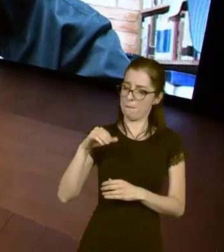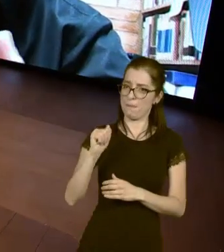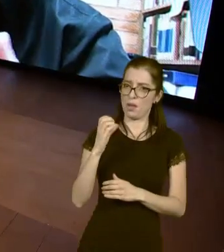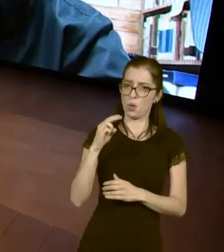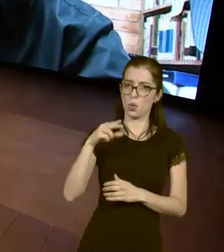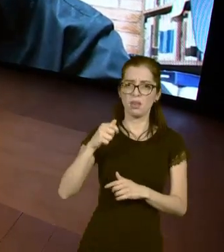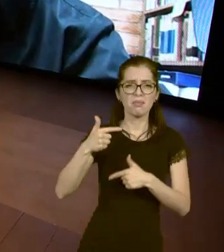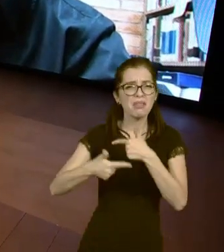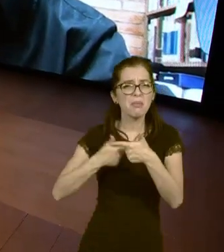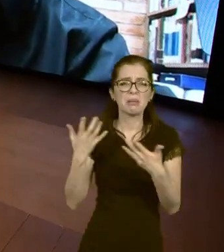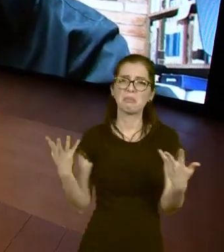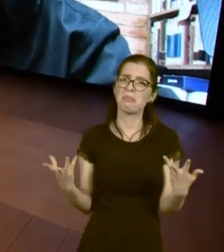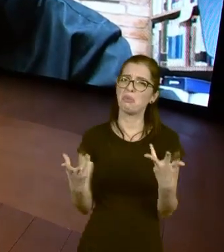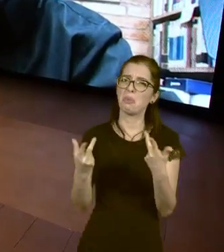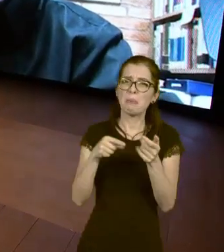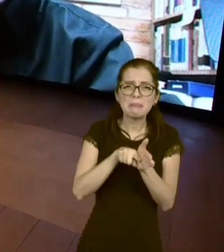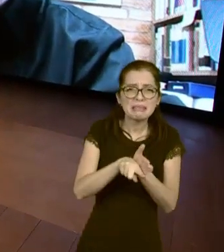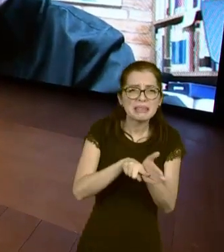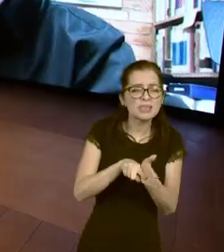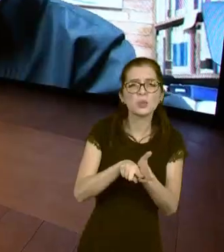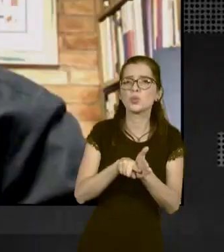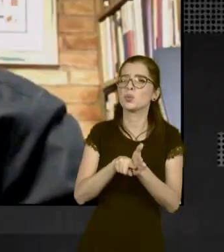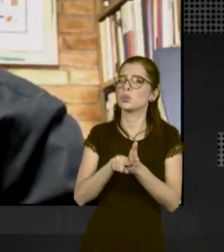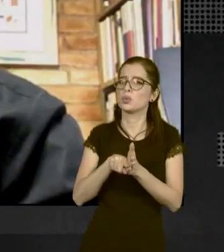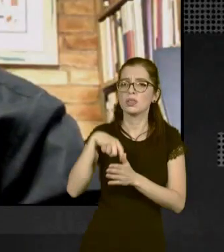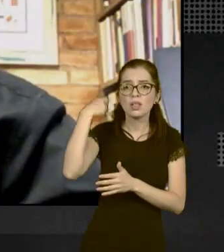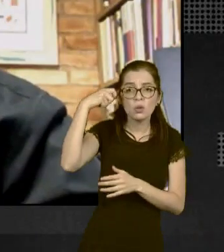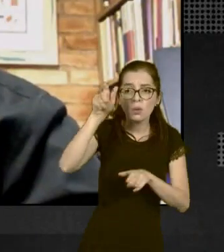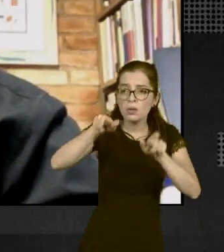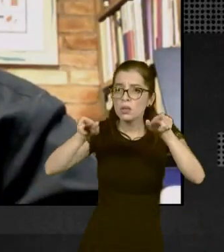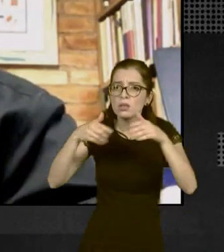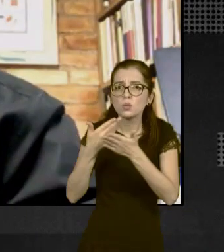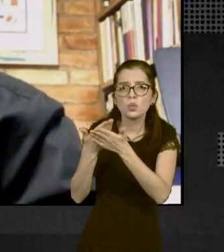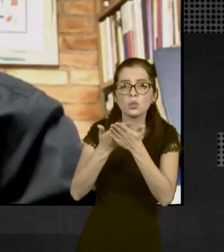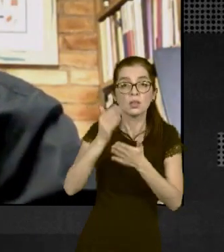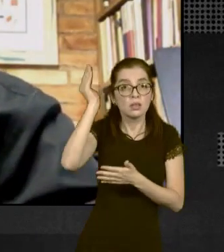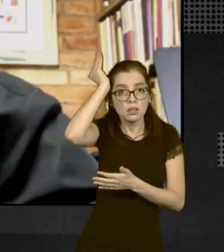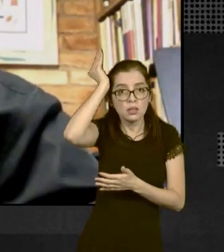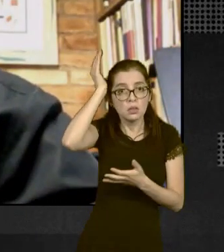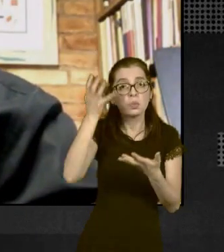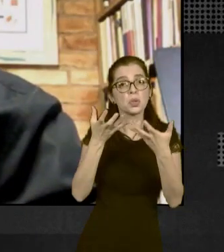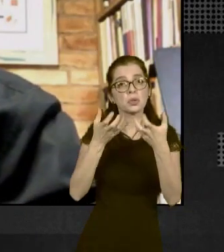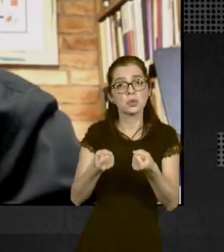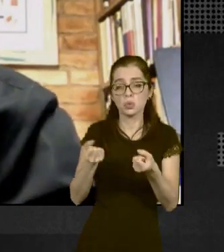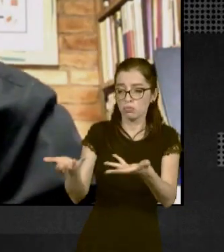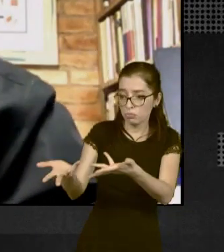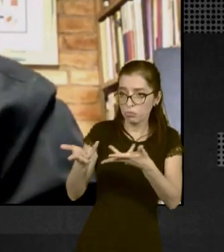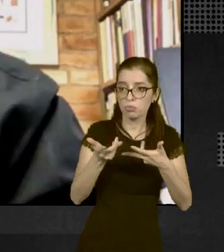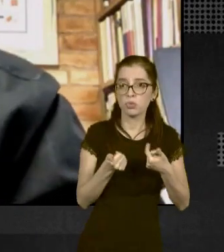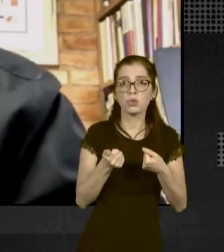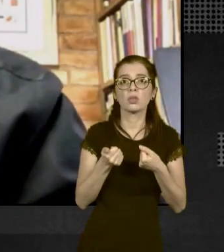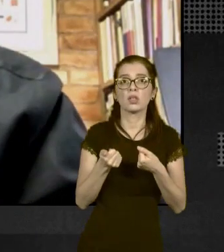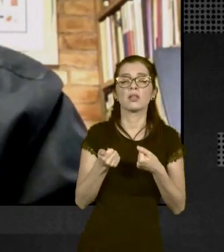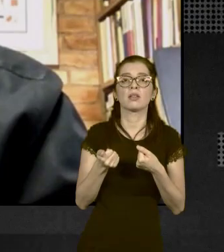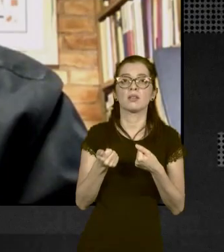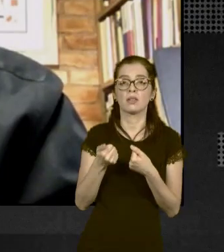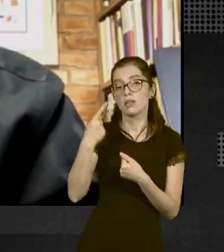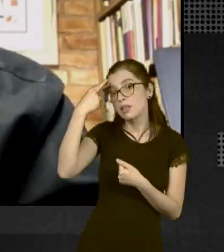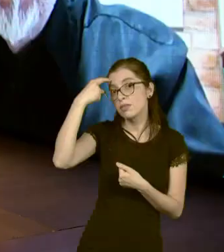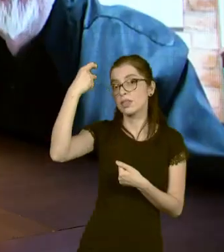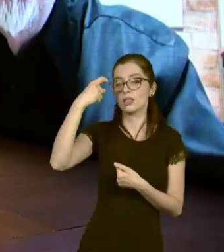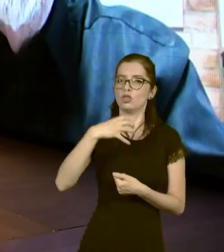tínhamos muitos outros, e ele faz esse circuito internacional com esse Macunaíma, e é por causa desse Macunaíma,